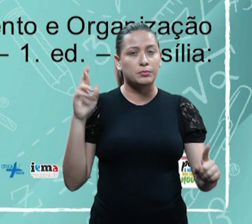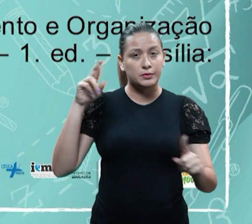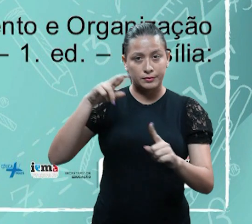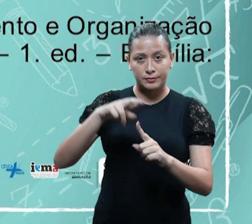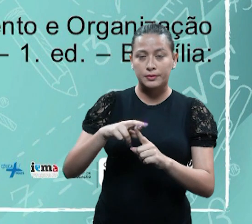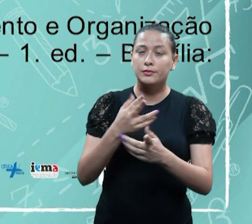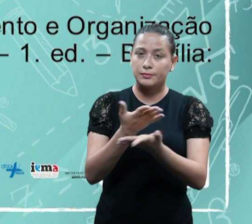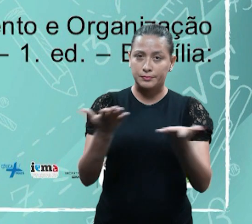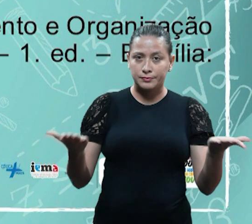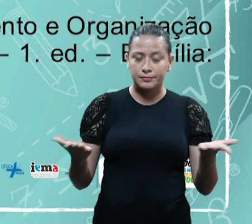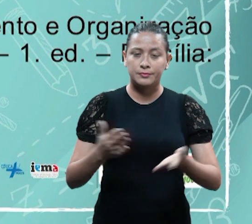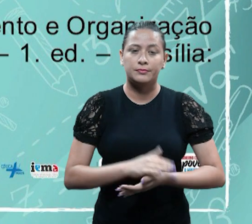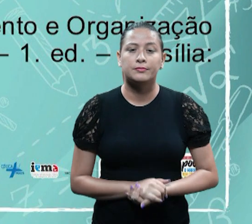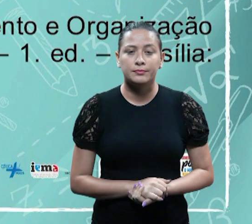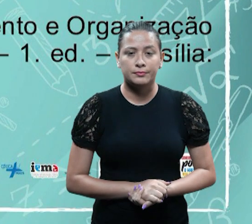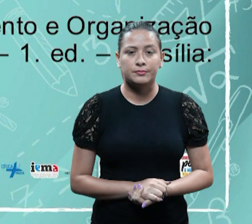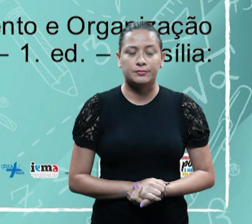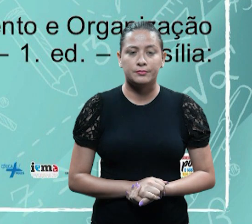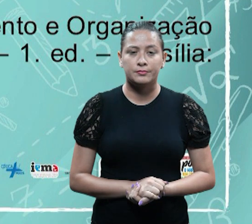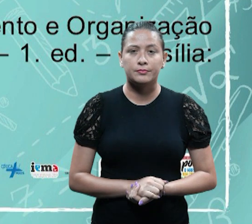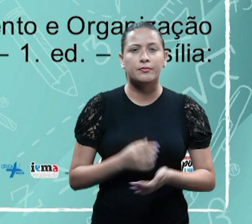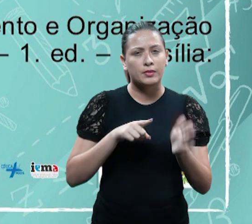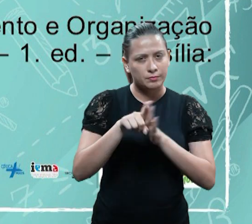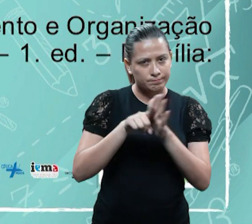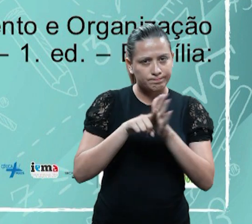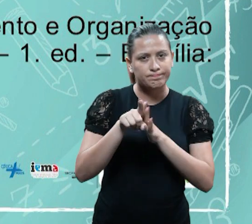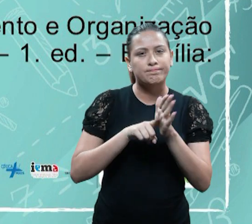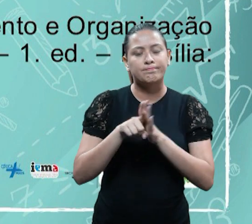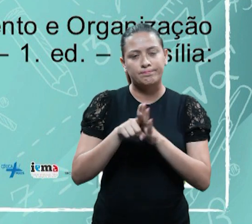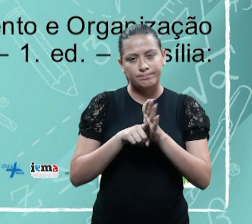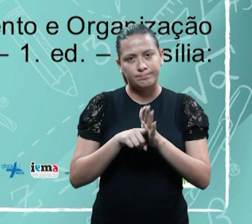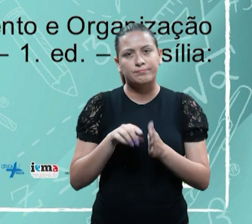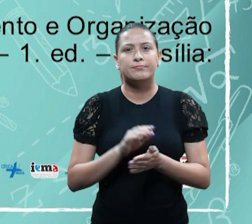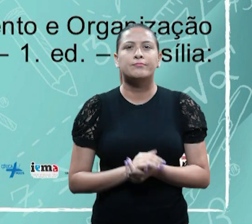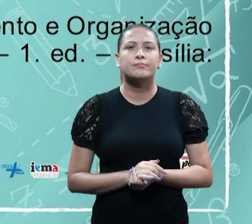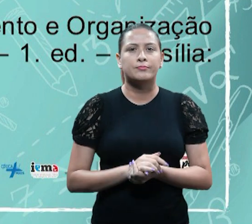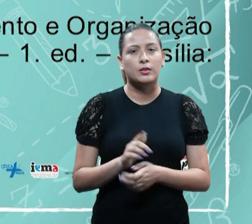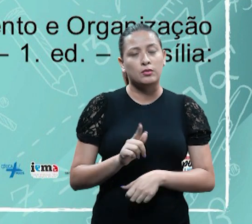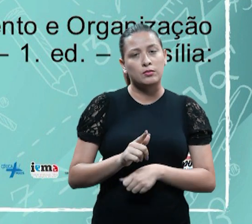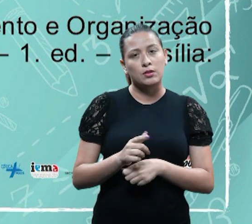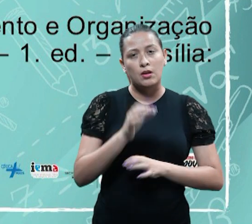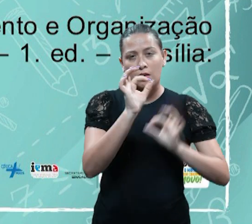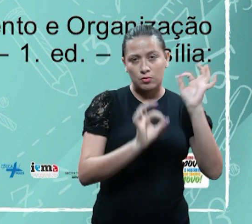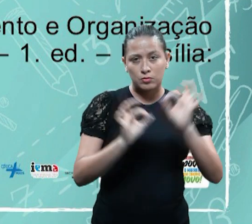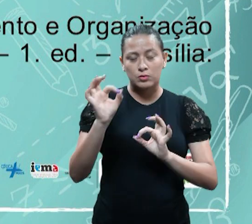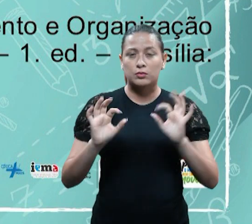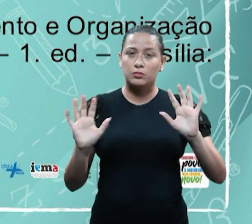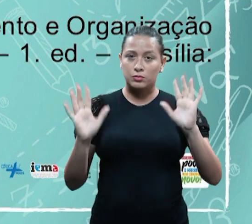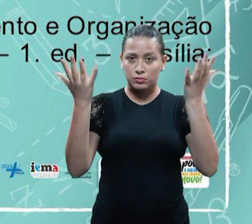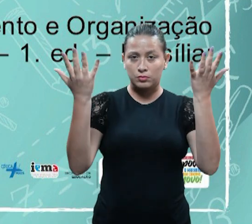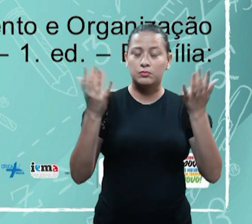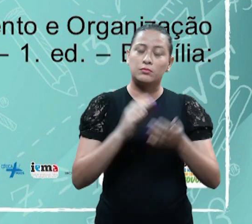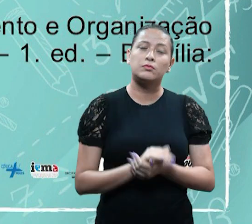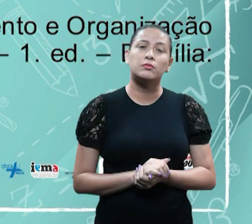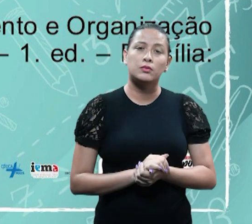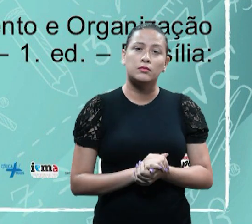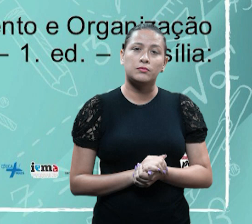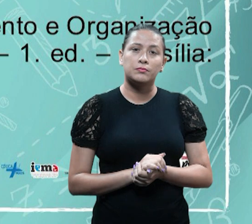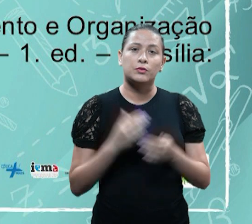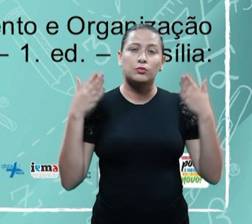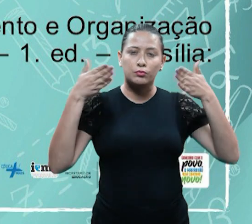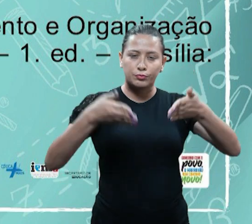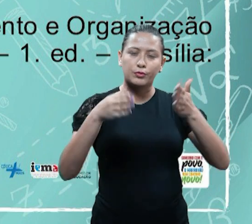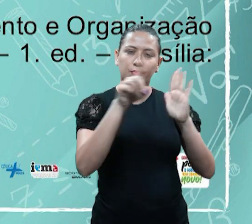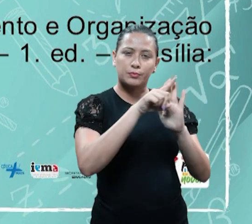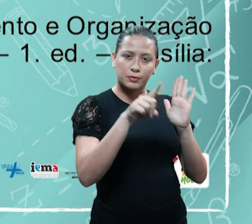deixei algumas referências para vocês, né? Para vocês pesquisarem, né? A gestão de organização de eventos, que fala muito do